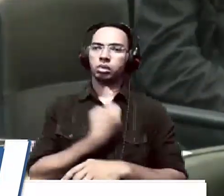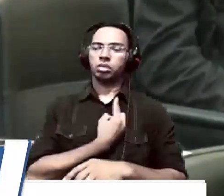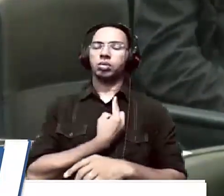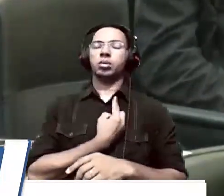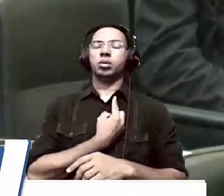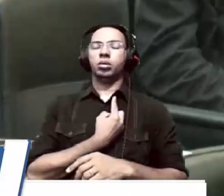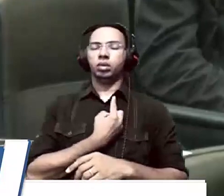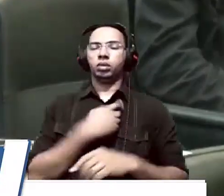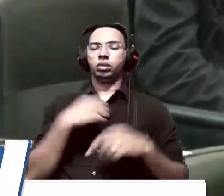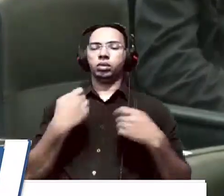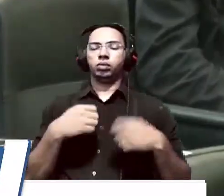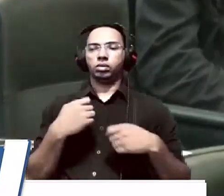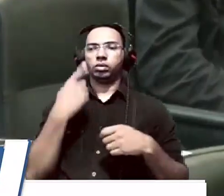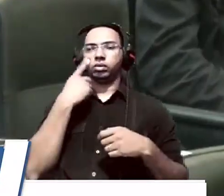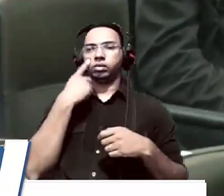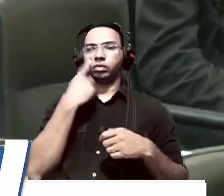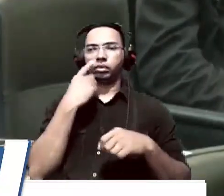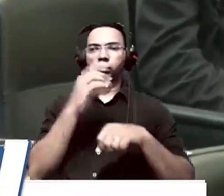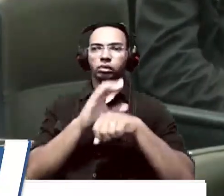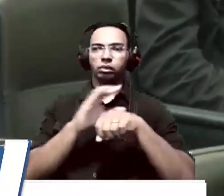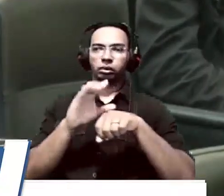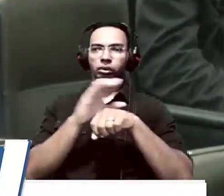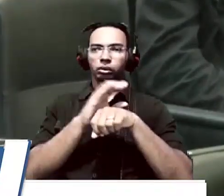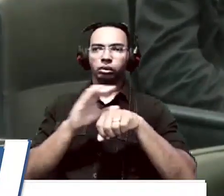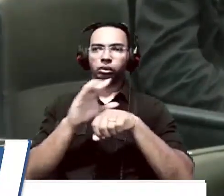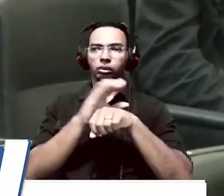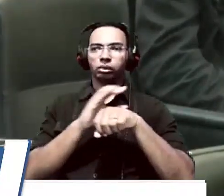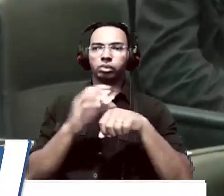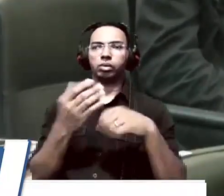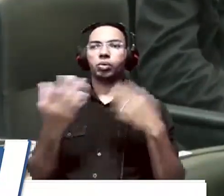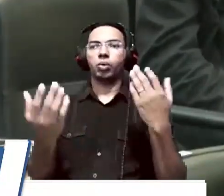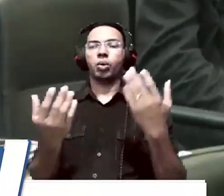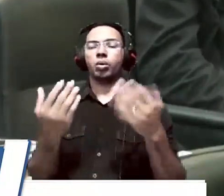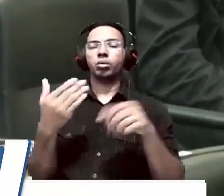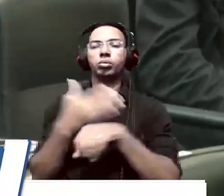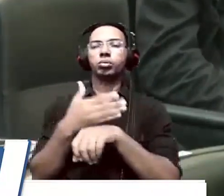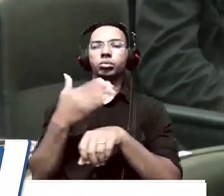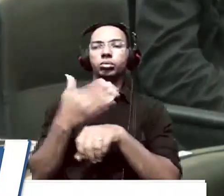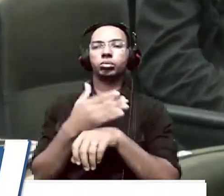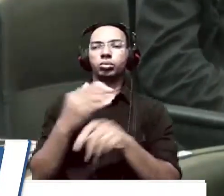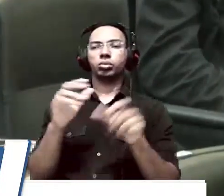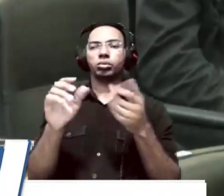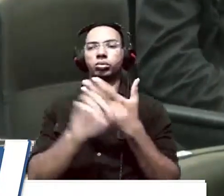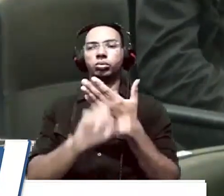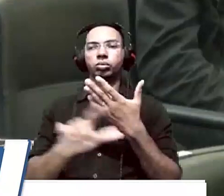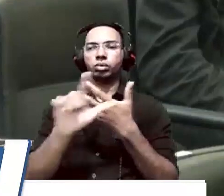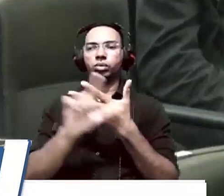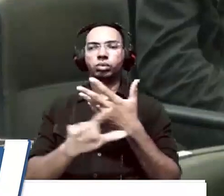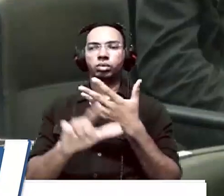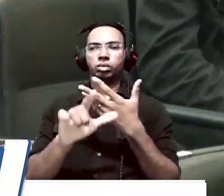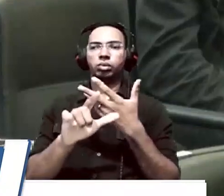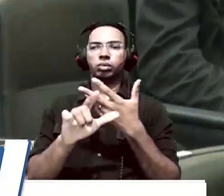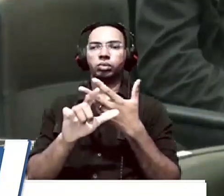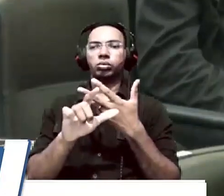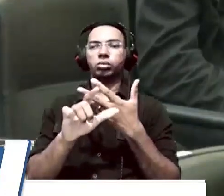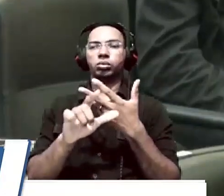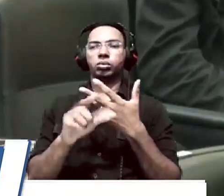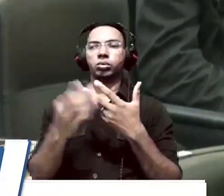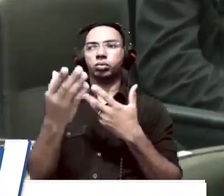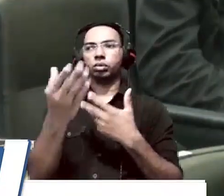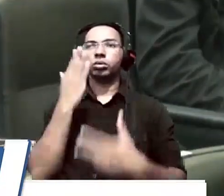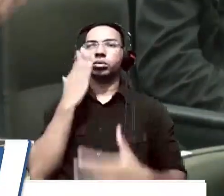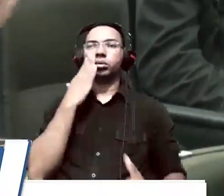ver constitucionalmente também qual vai ser a participação do Legislativo. Porque você sabe muito